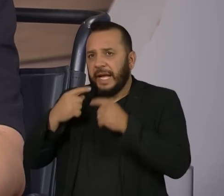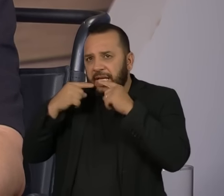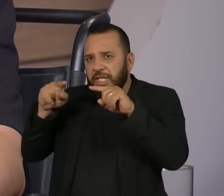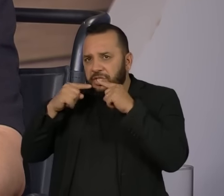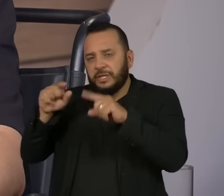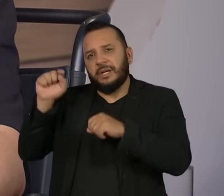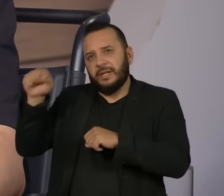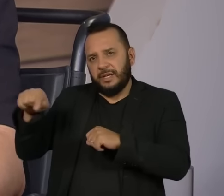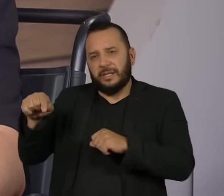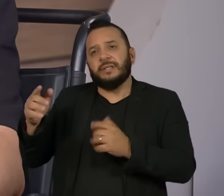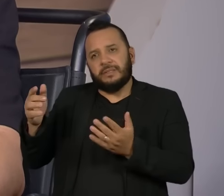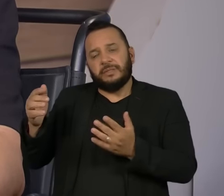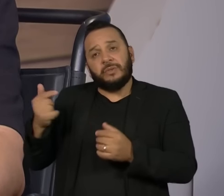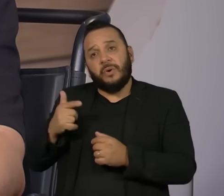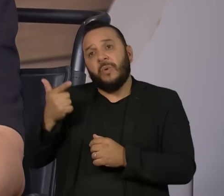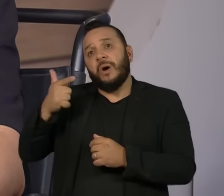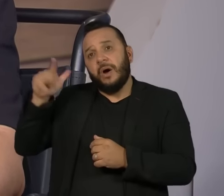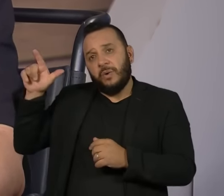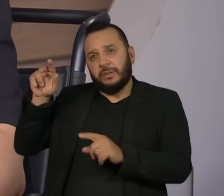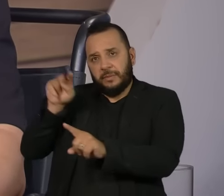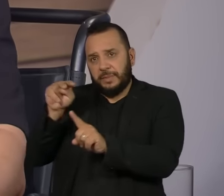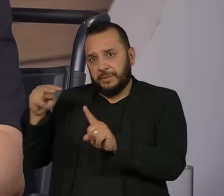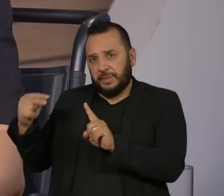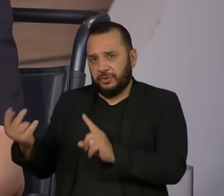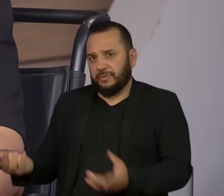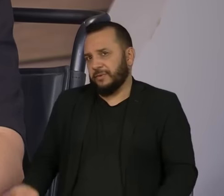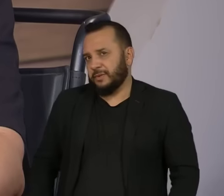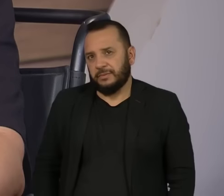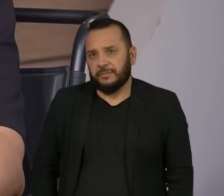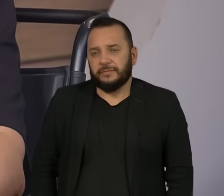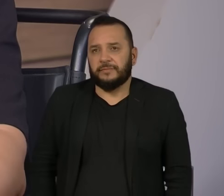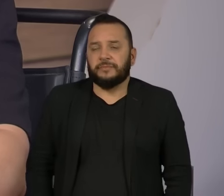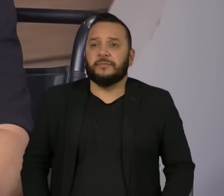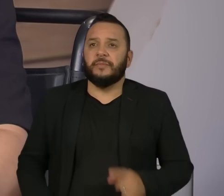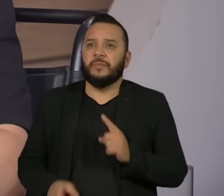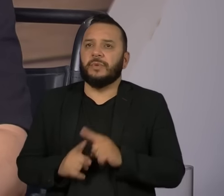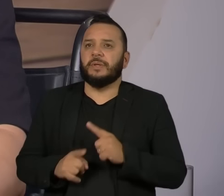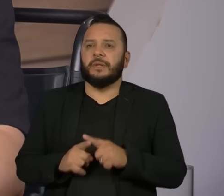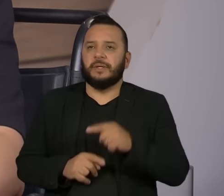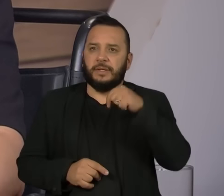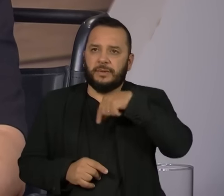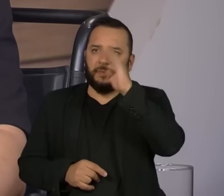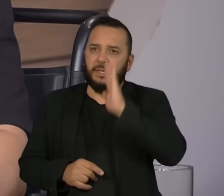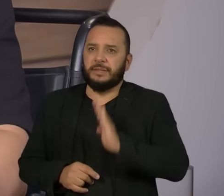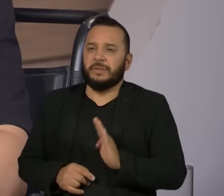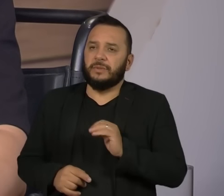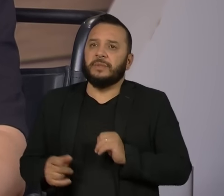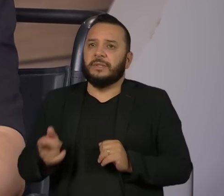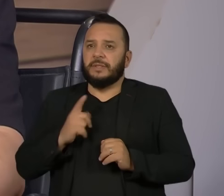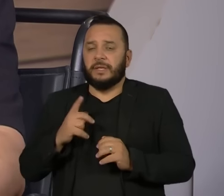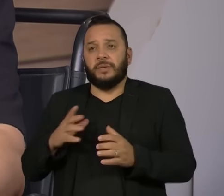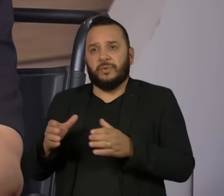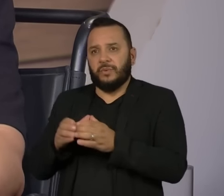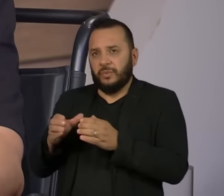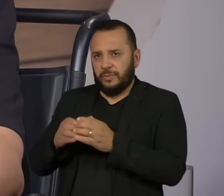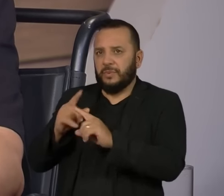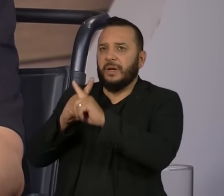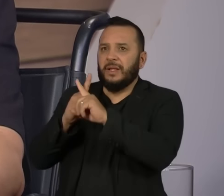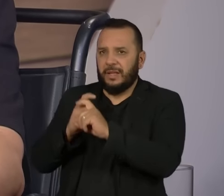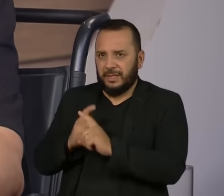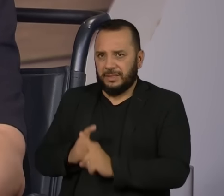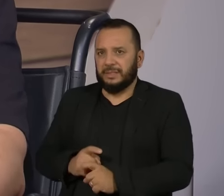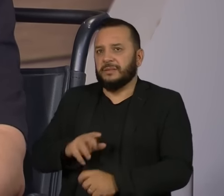aprofundadas e numa outra circunstância, porque a gente tem no Brasil, por exemplo, uma explosão de grupos neonazistas,